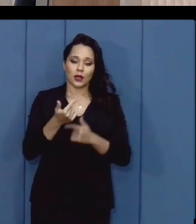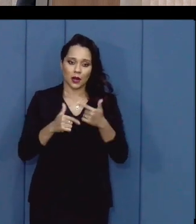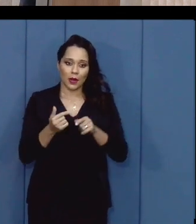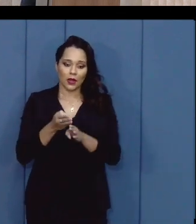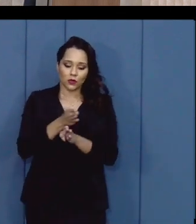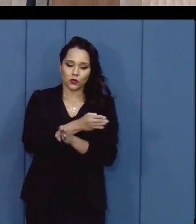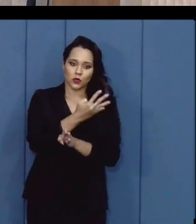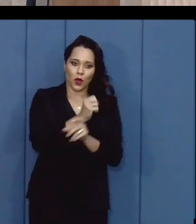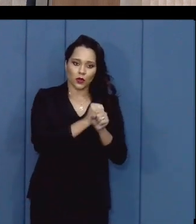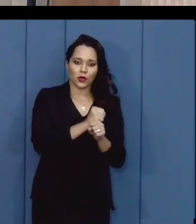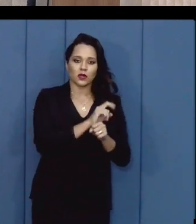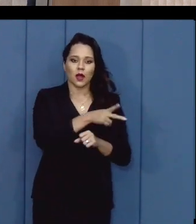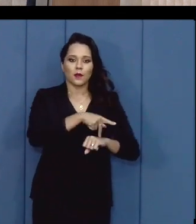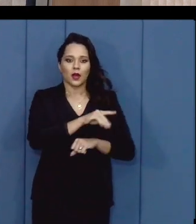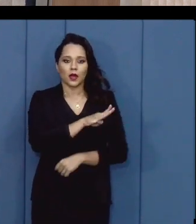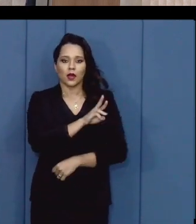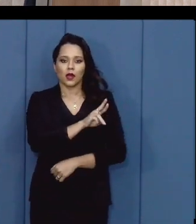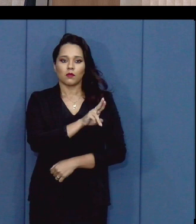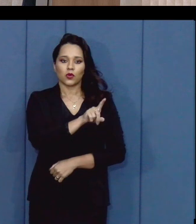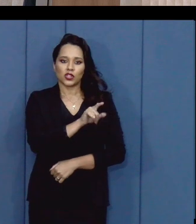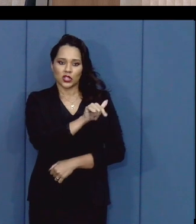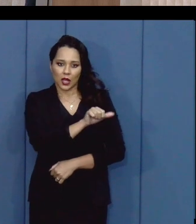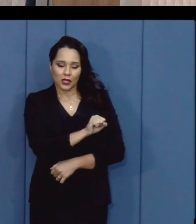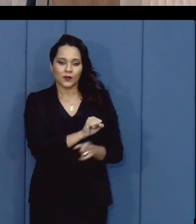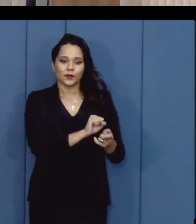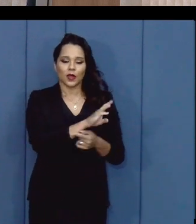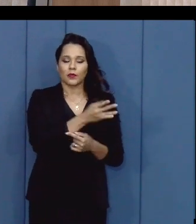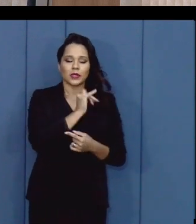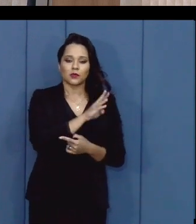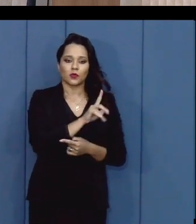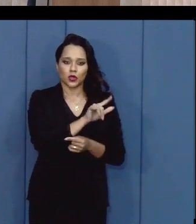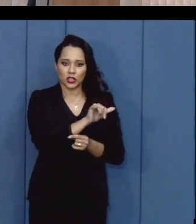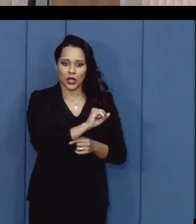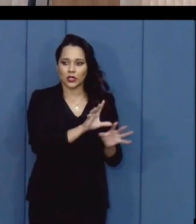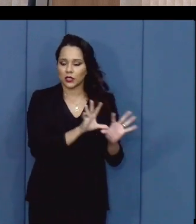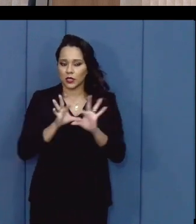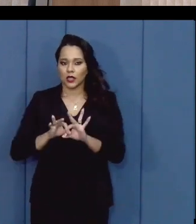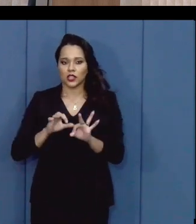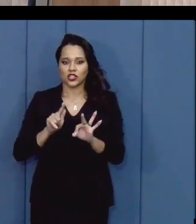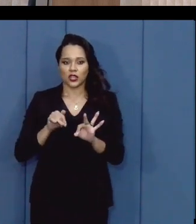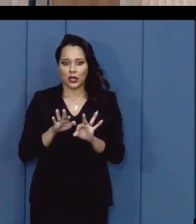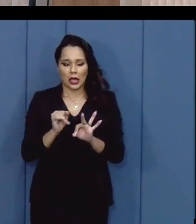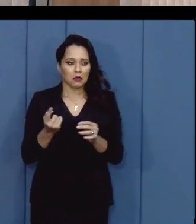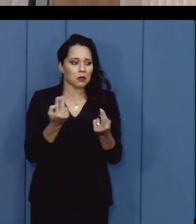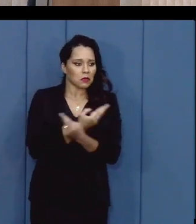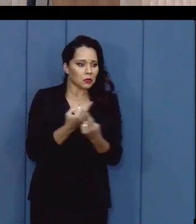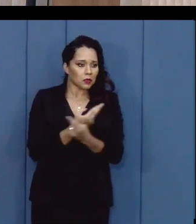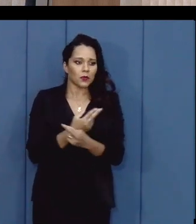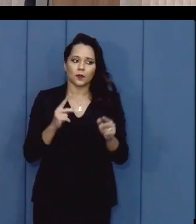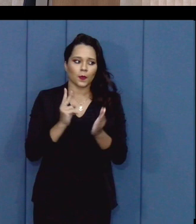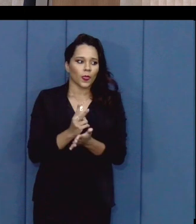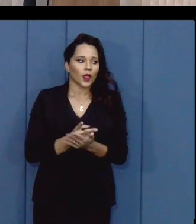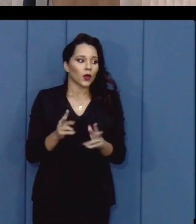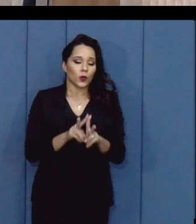últimos 4 anos, em Bruxelas, e o link entre Bruxelas, por exemplo, e Genebra é constante com